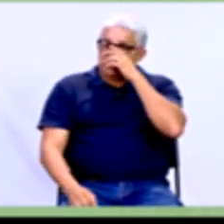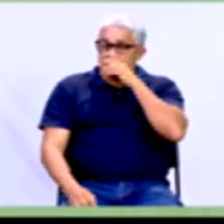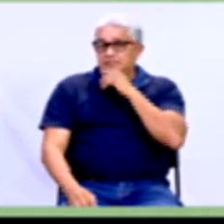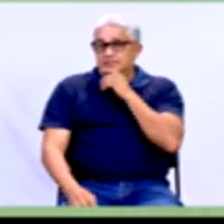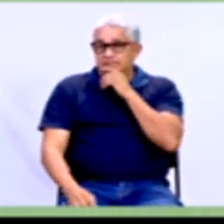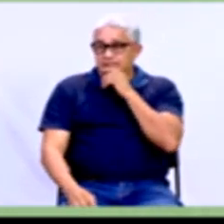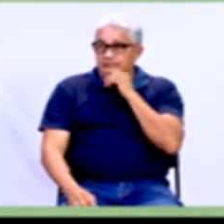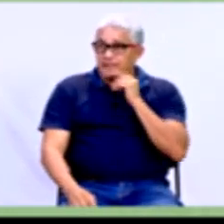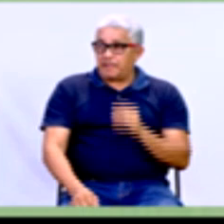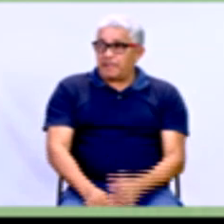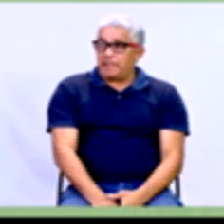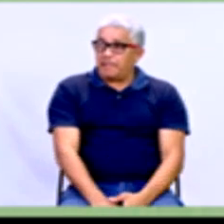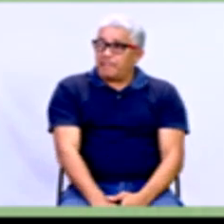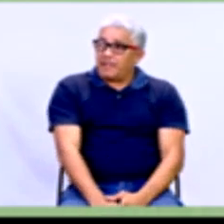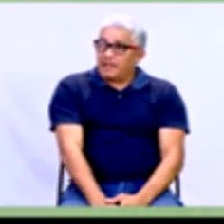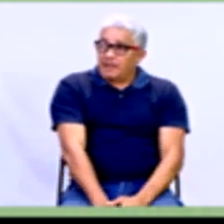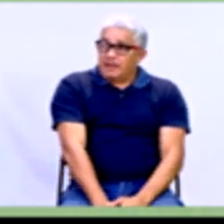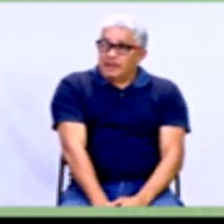de um lançamento